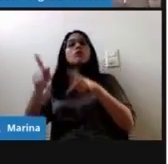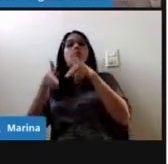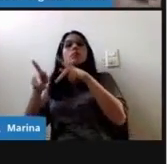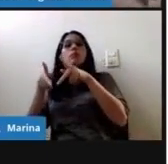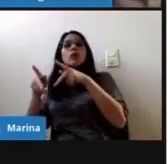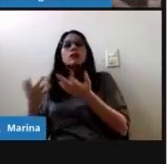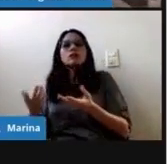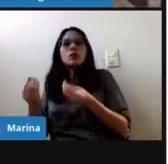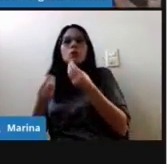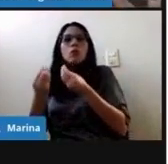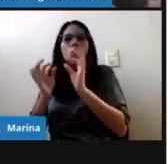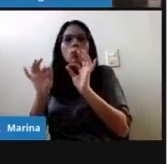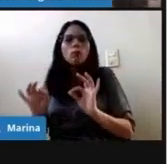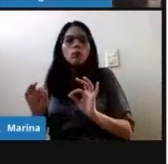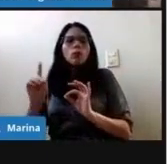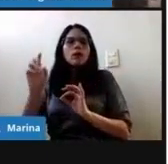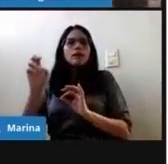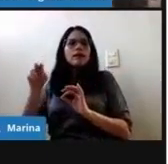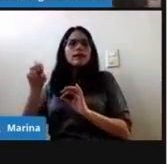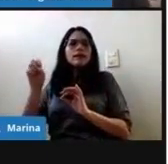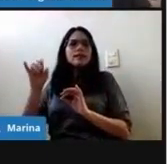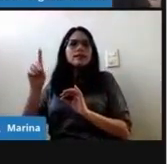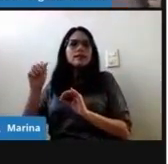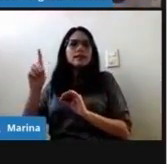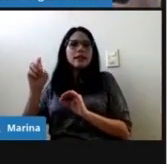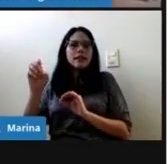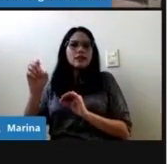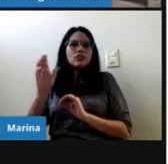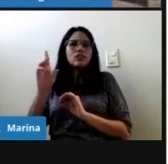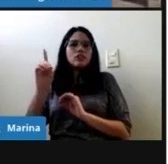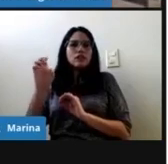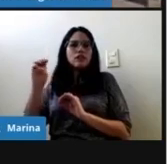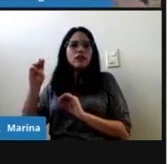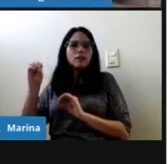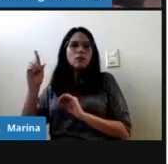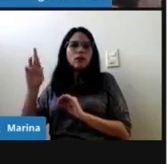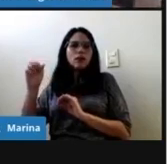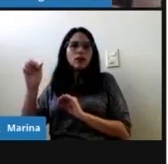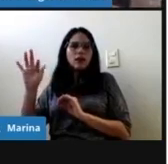foram escolhidas, né, com base em consulta na literatura, e por isso nós